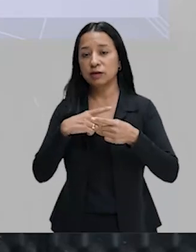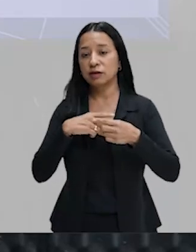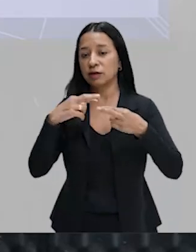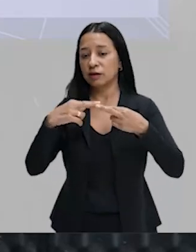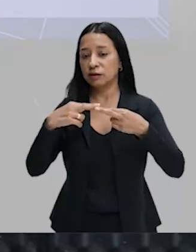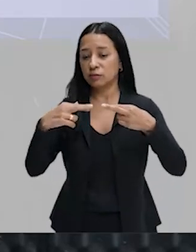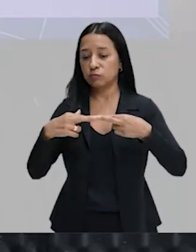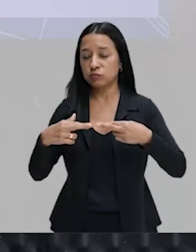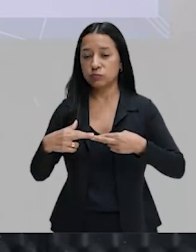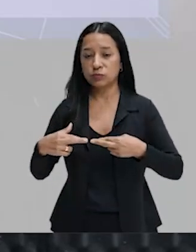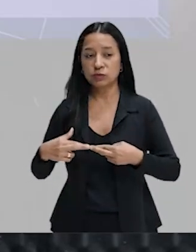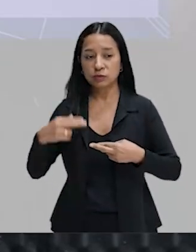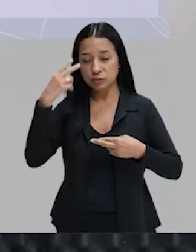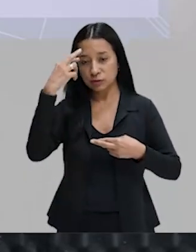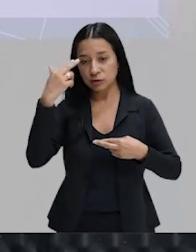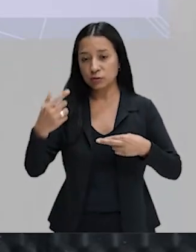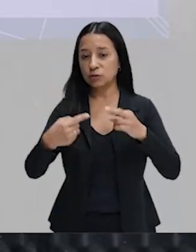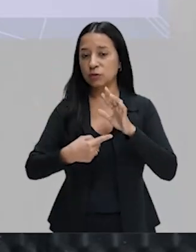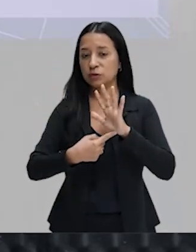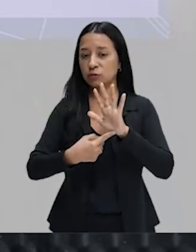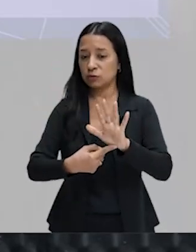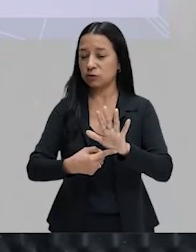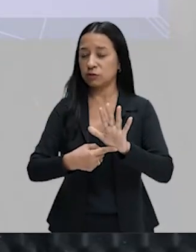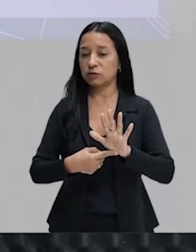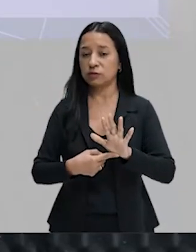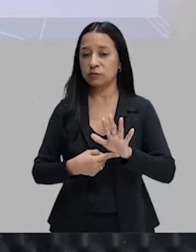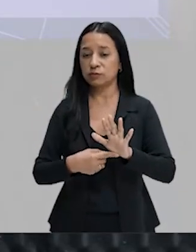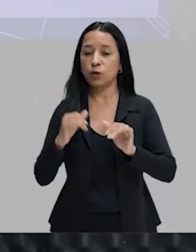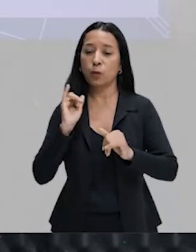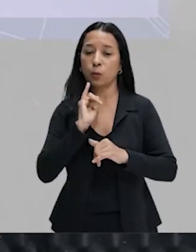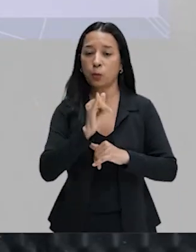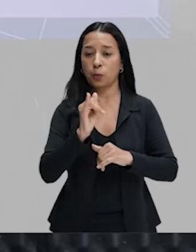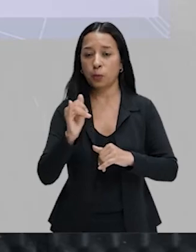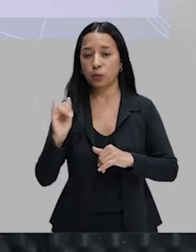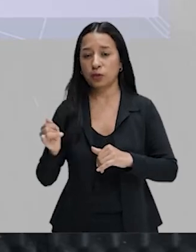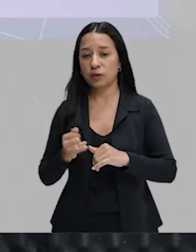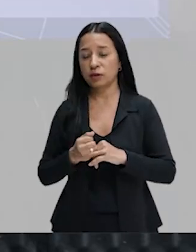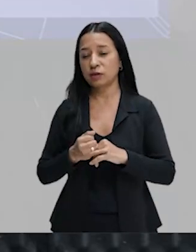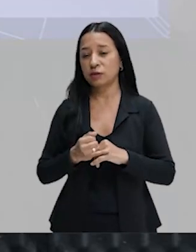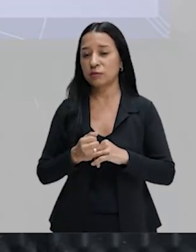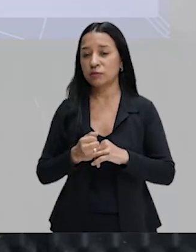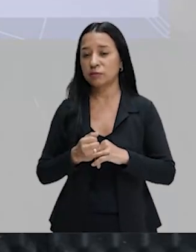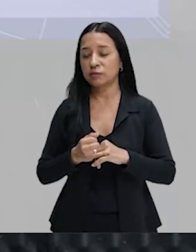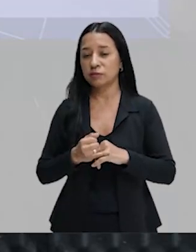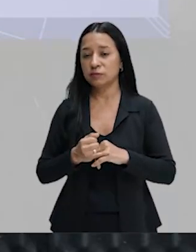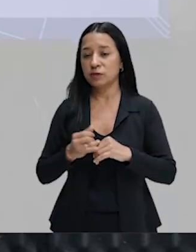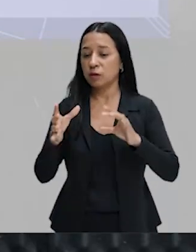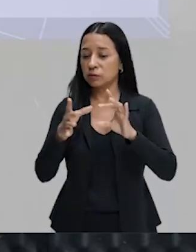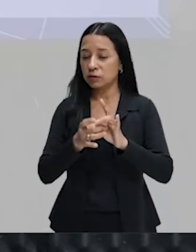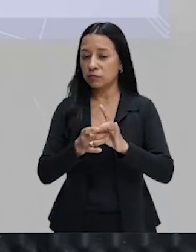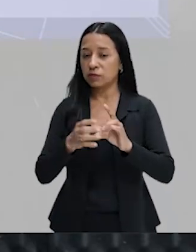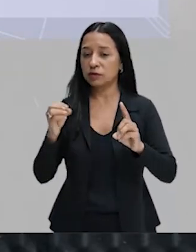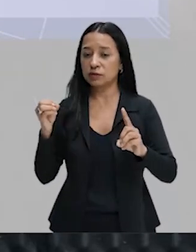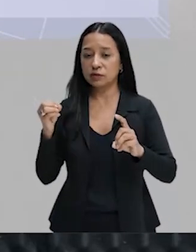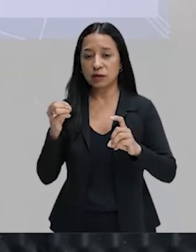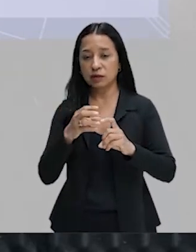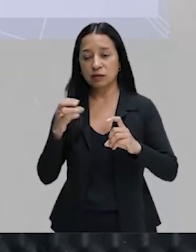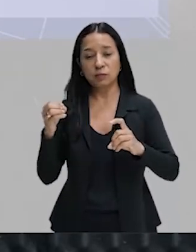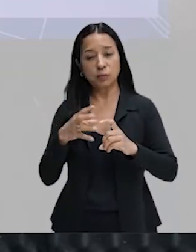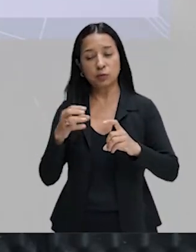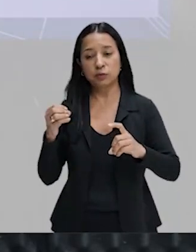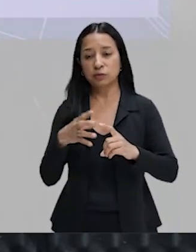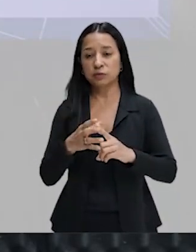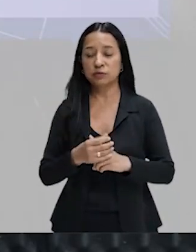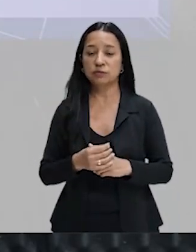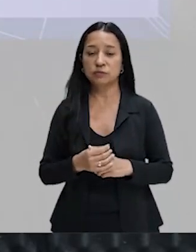Vimos a história contada através da mitologia, através do grego latino, né? Do greco-latino,